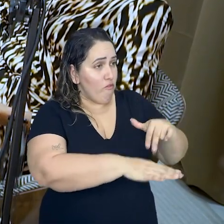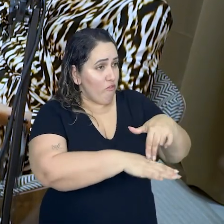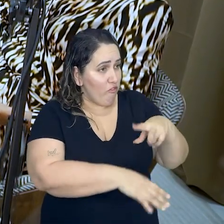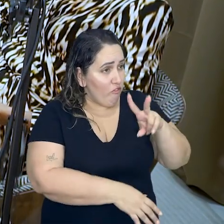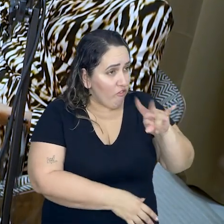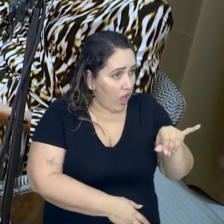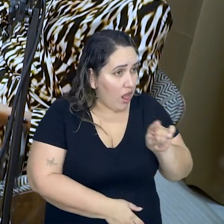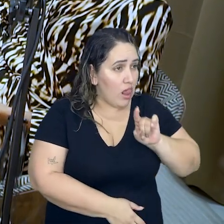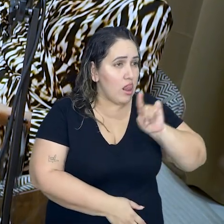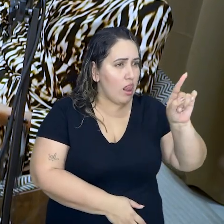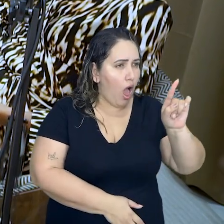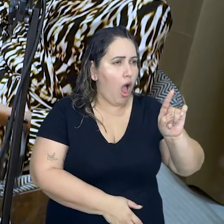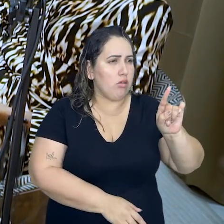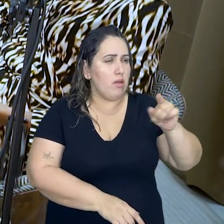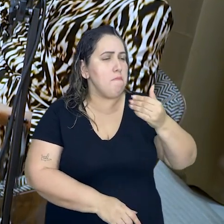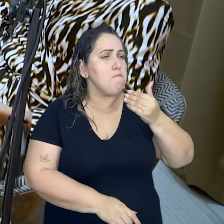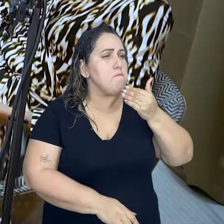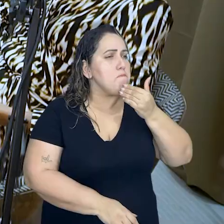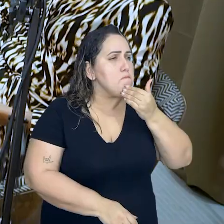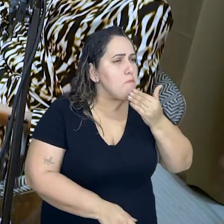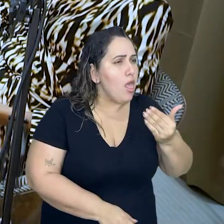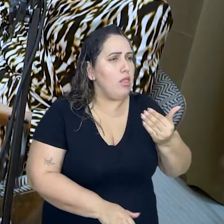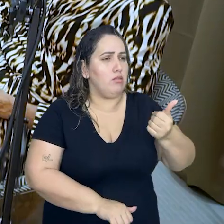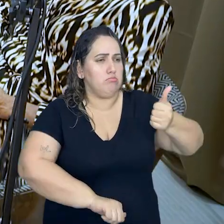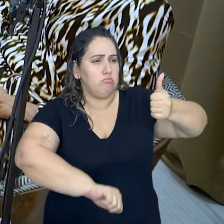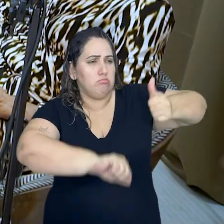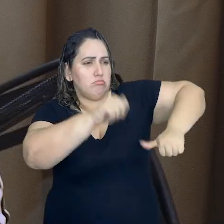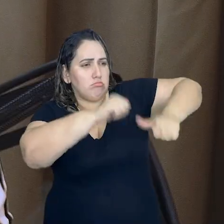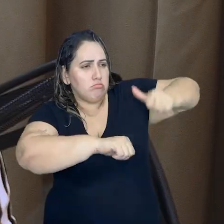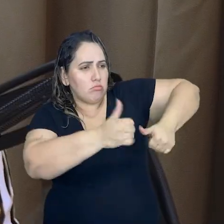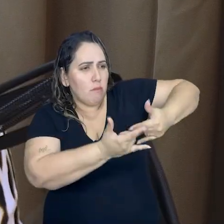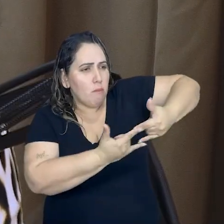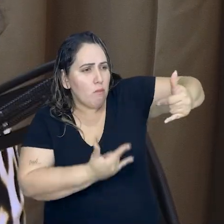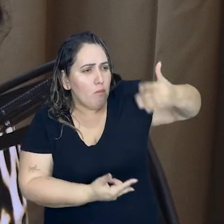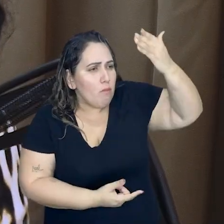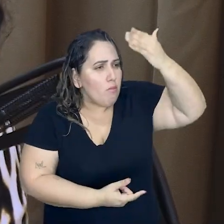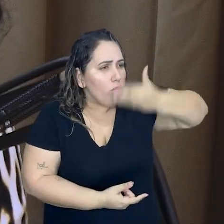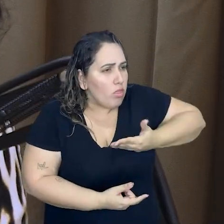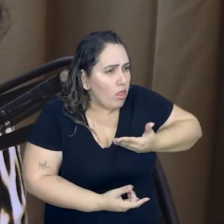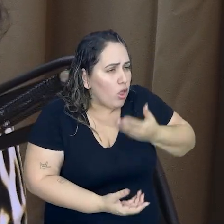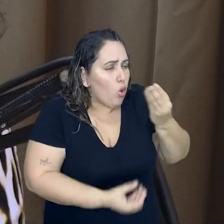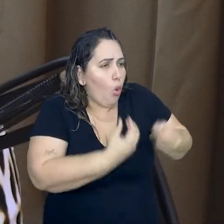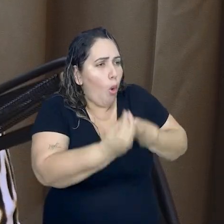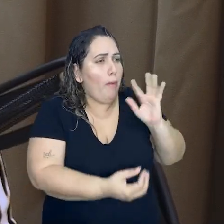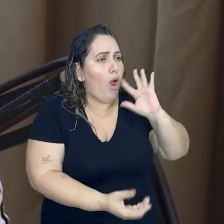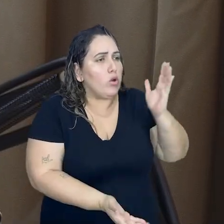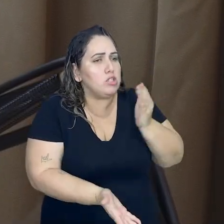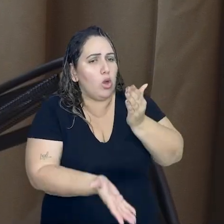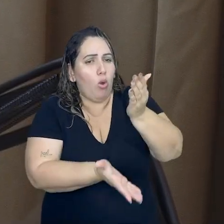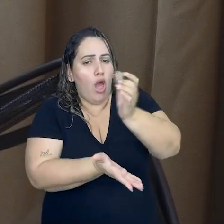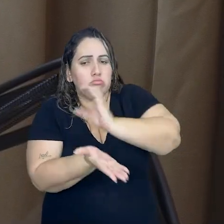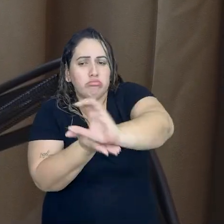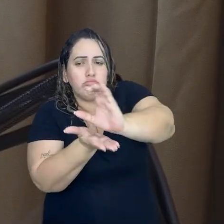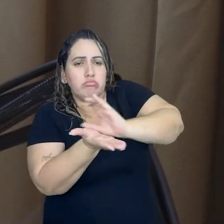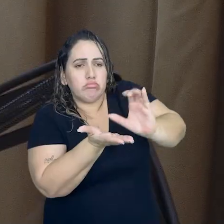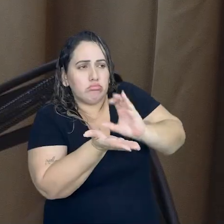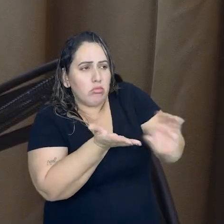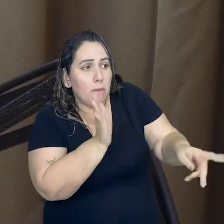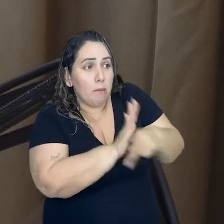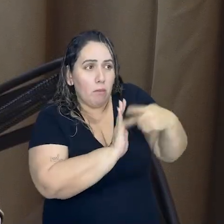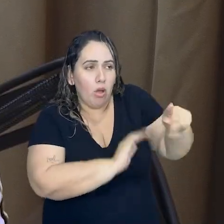distribuição desses recursos para as mulheres? Certo. Aí a gente tem que lembrar também dos